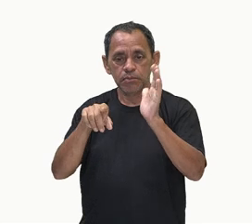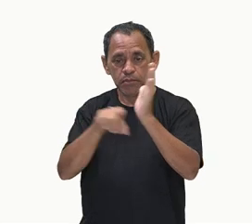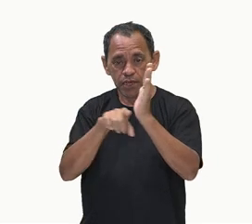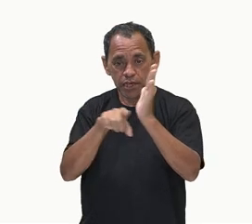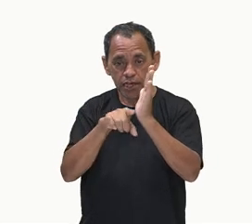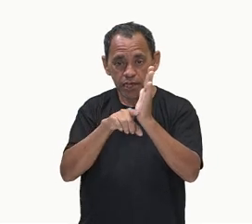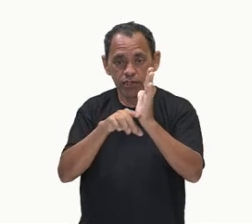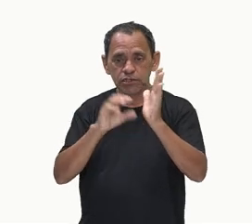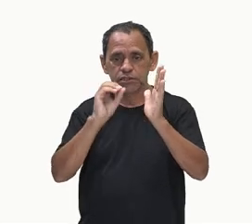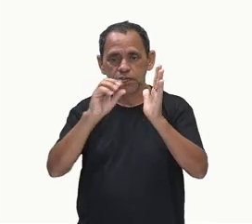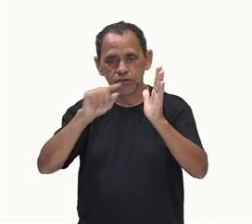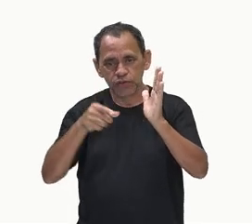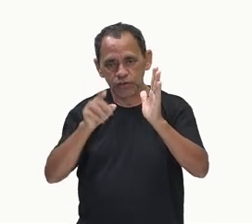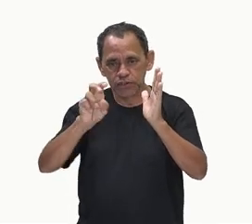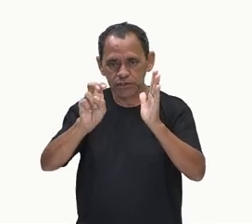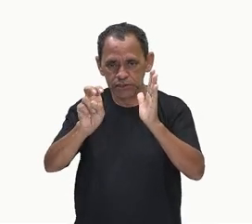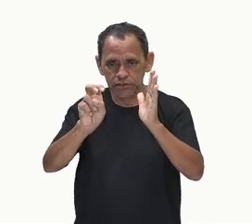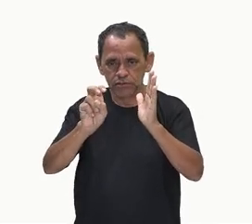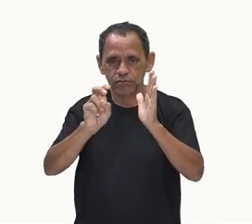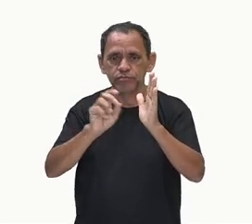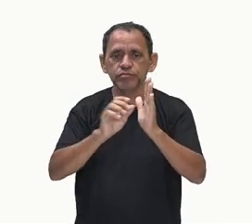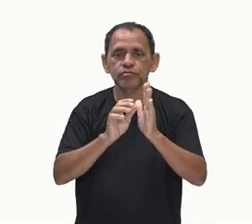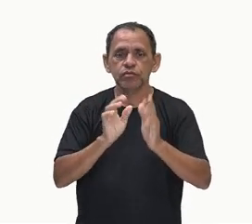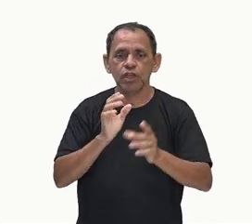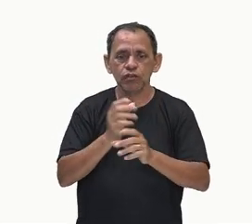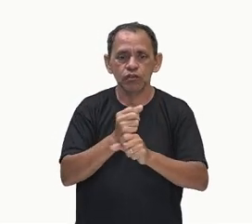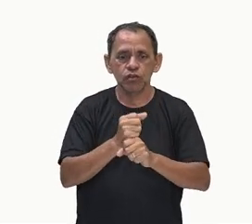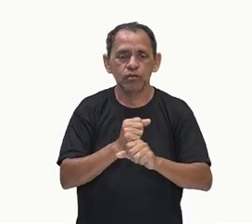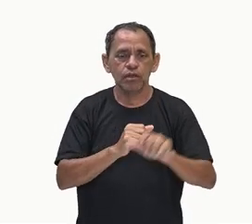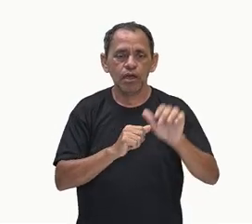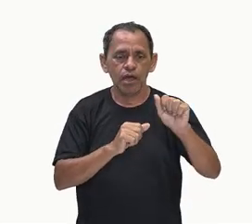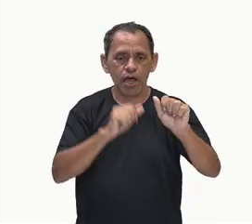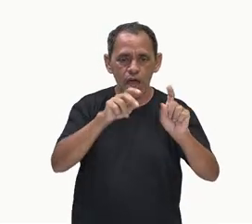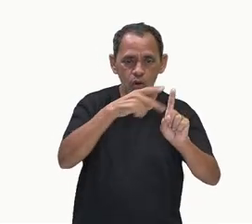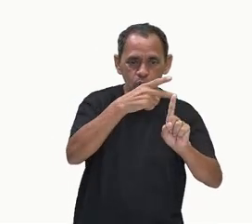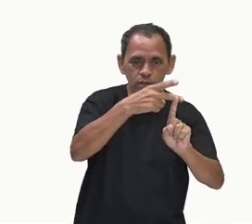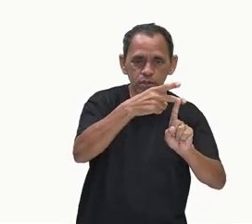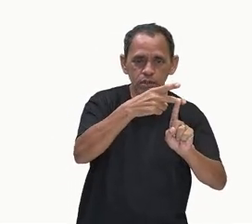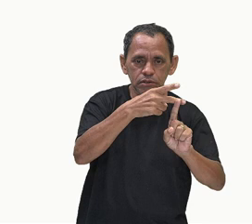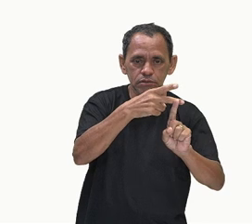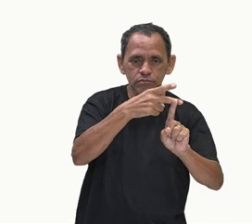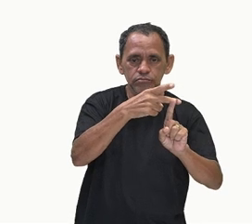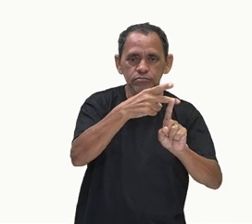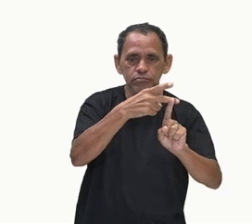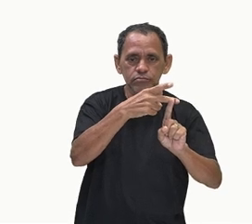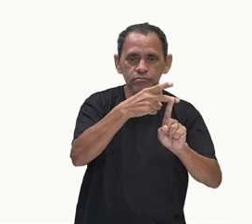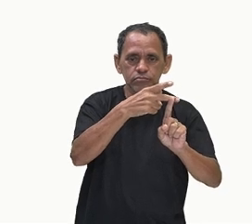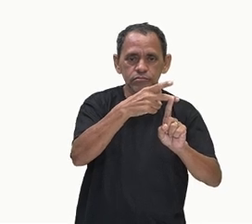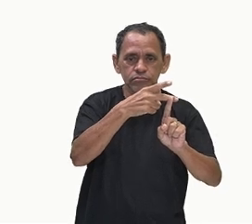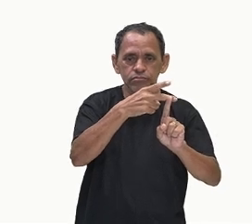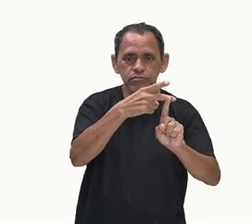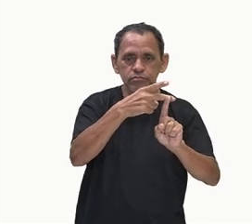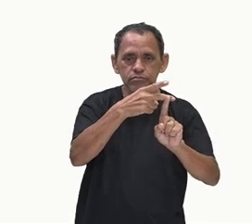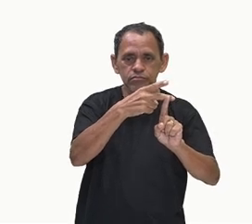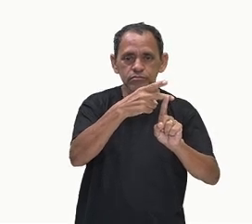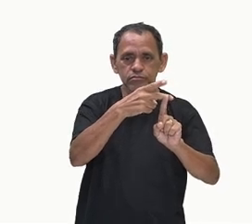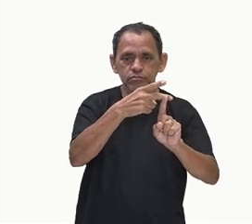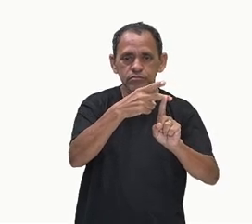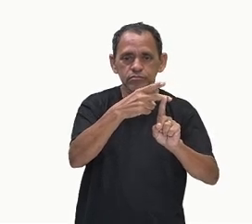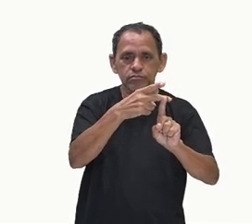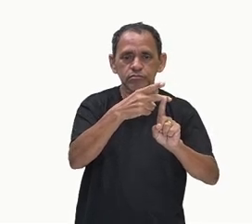120º então resolvendo a gente vai ter 169 + 49